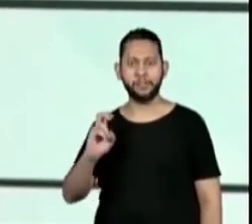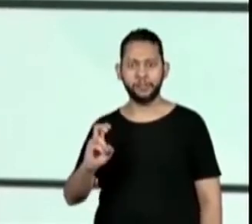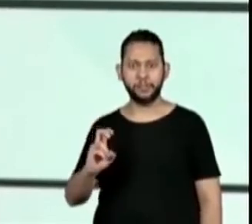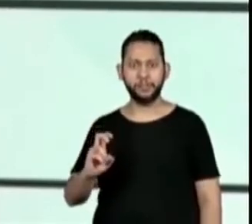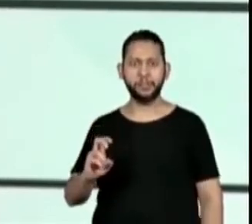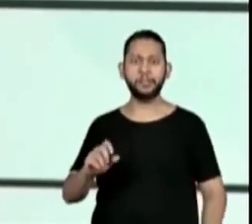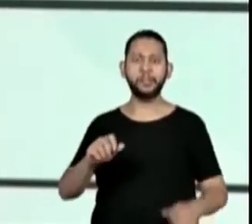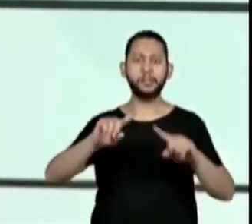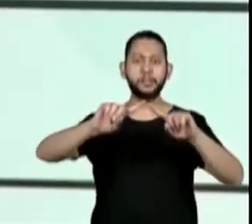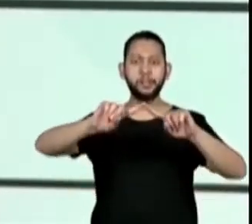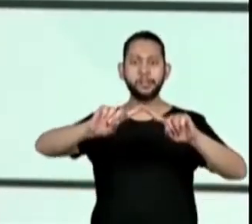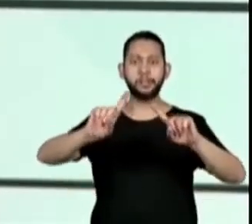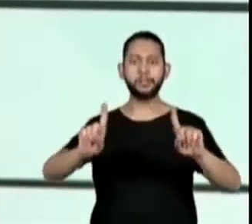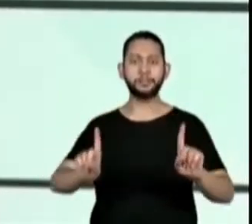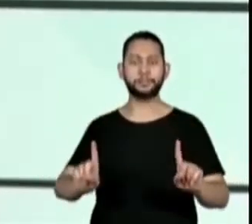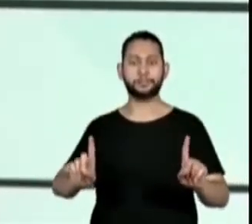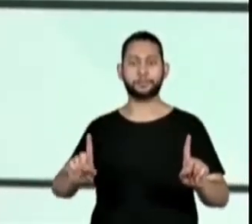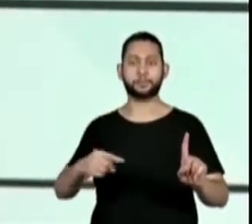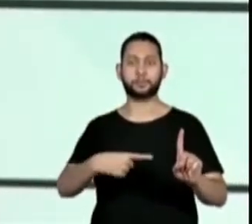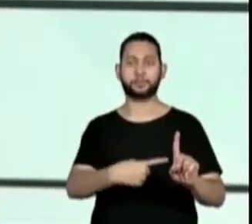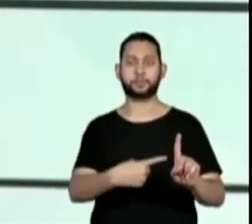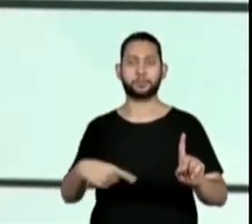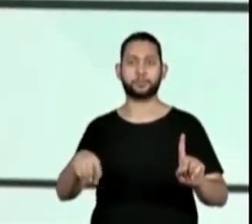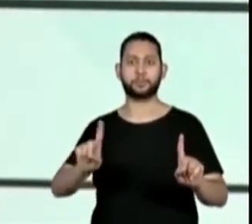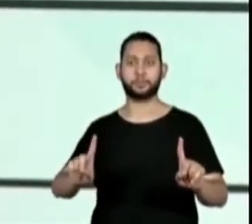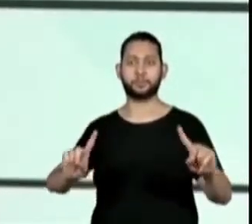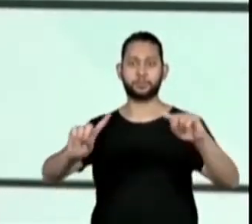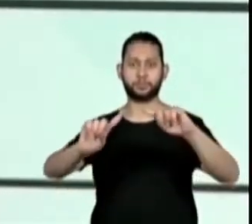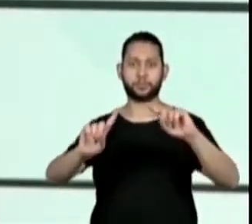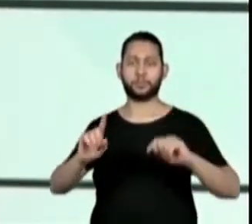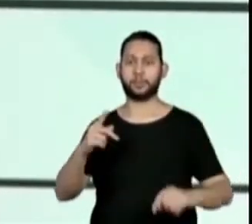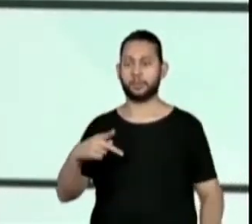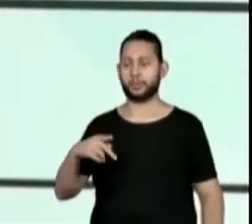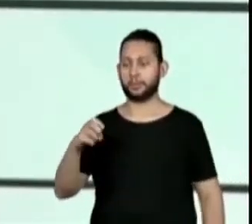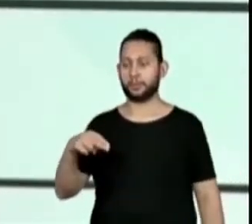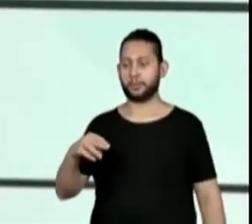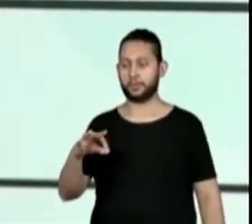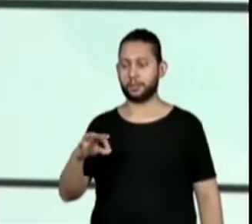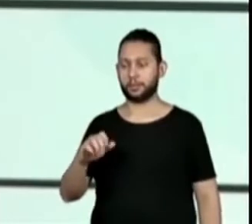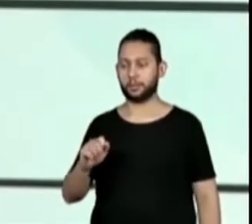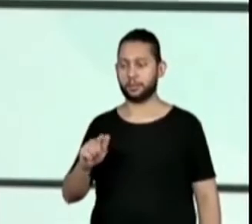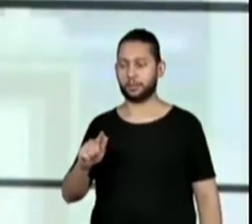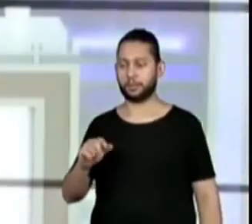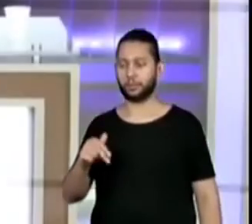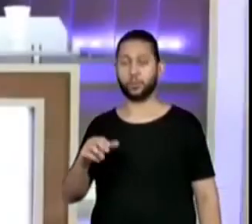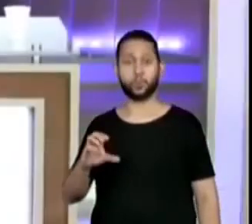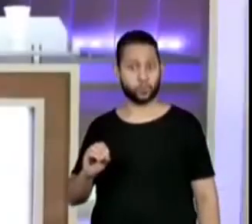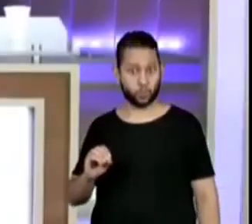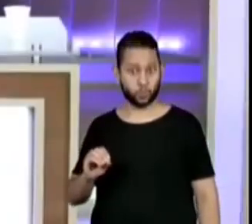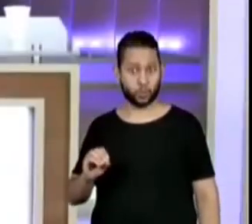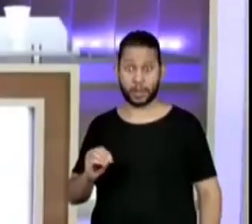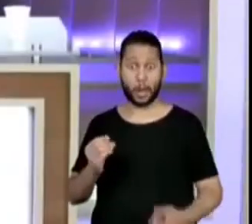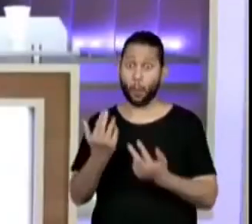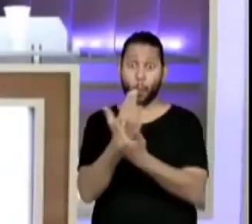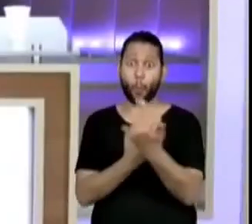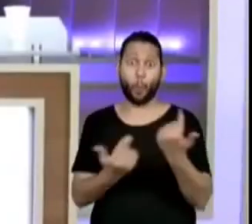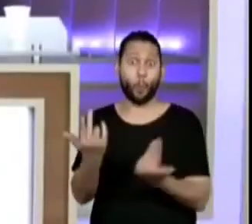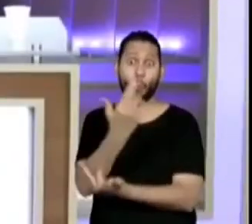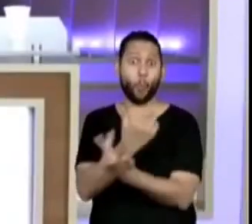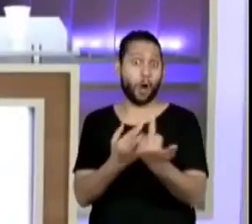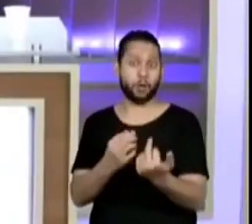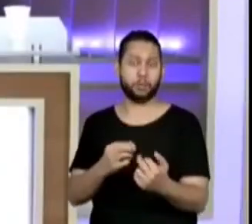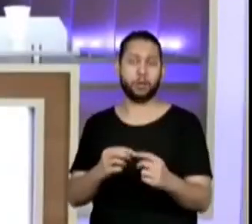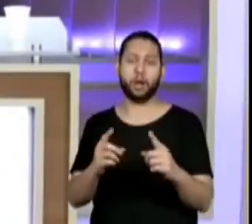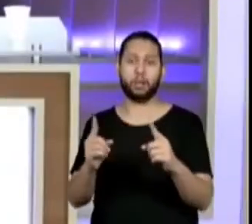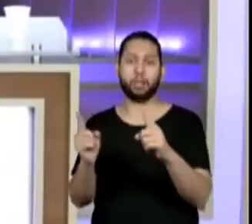1, 2, 3, 4, 5. Olha só, turma, essa figura é um pentágono, tem 5 lados. Ele é um pentágono irregular, tá bem? Ele